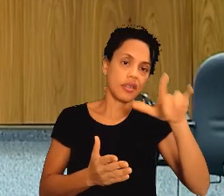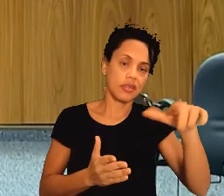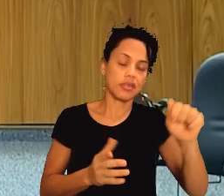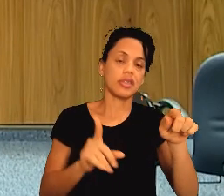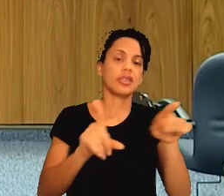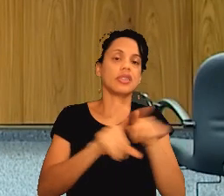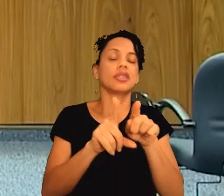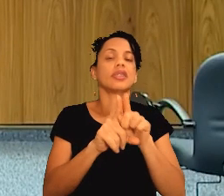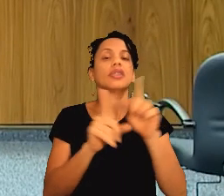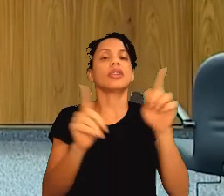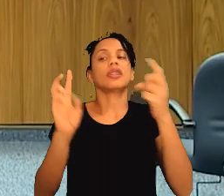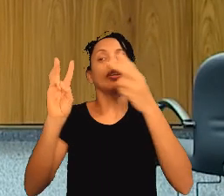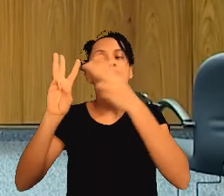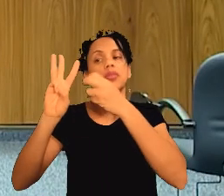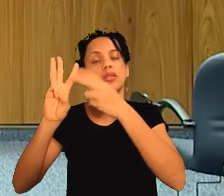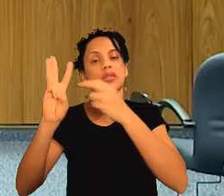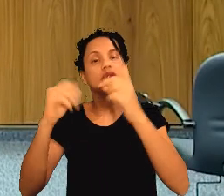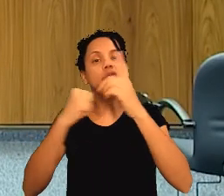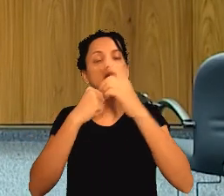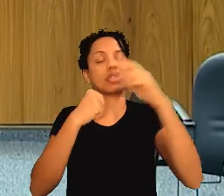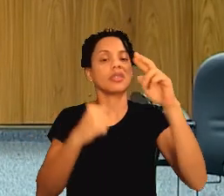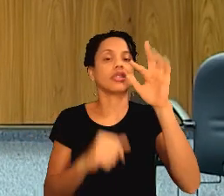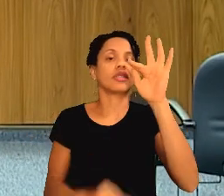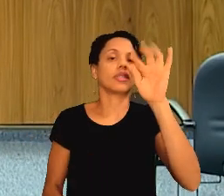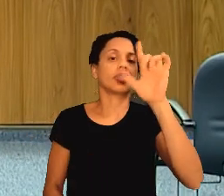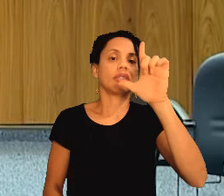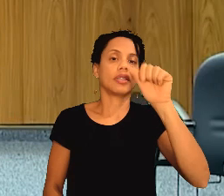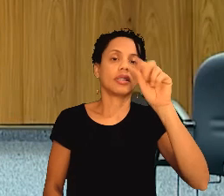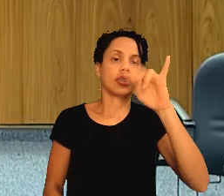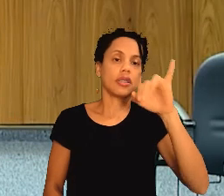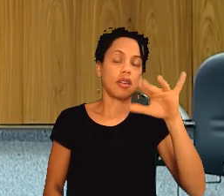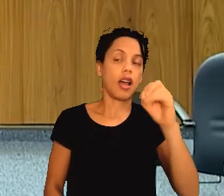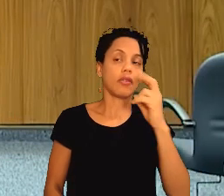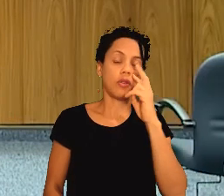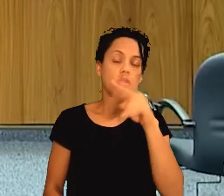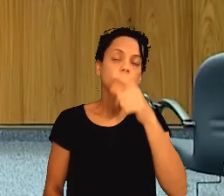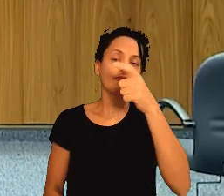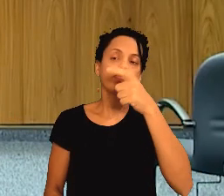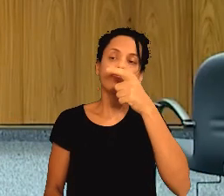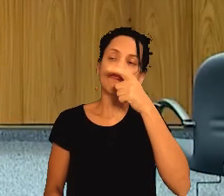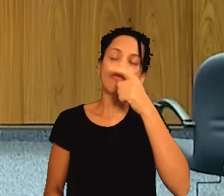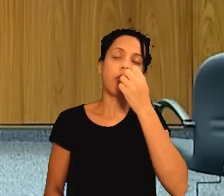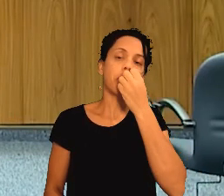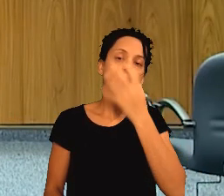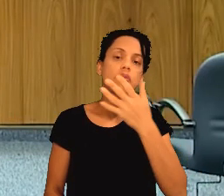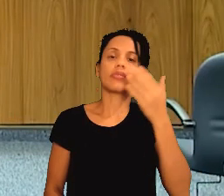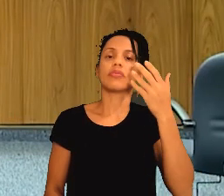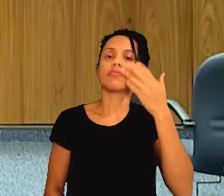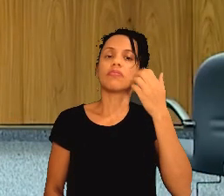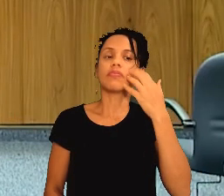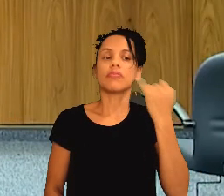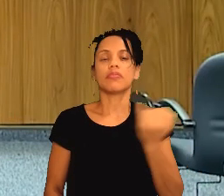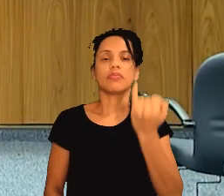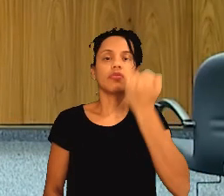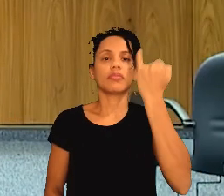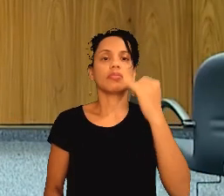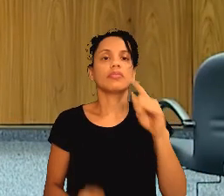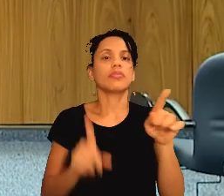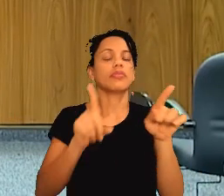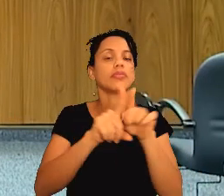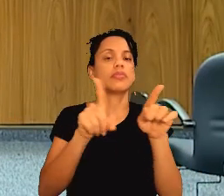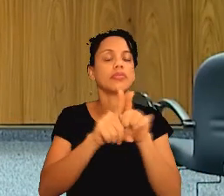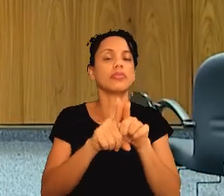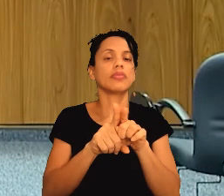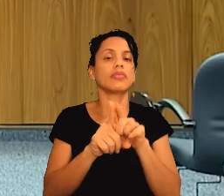sobre genocídio indígena. Foi a tese de doutorado do Flávio, eu tive a oportunidade de assistir, e é muito interessante. Então,